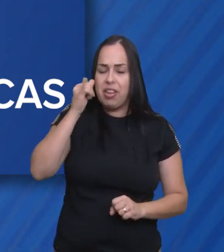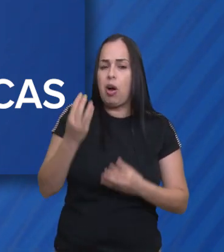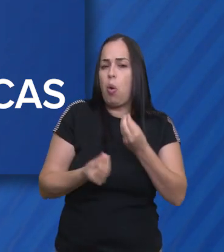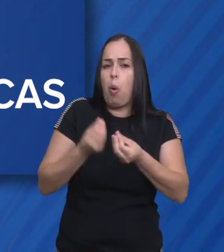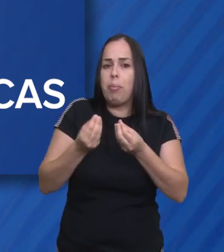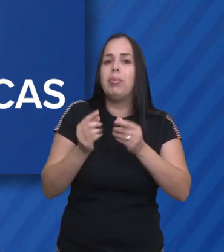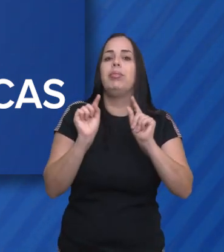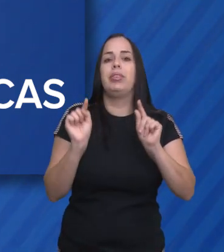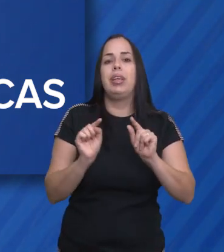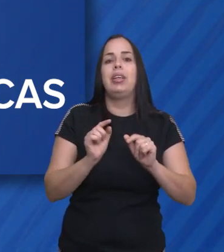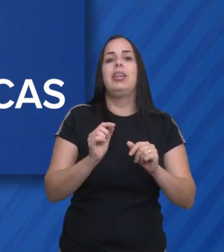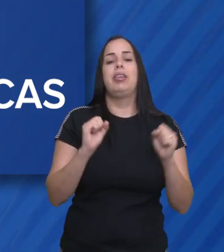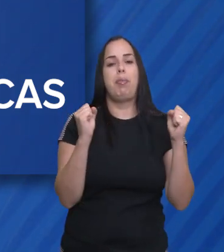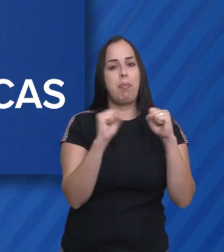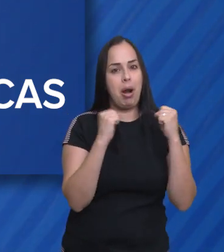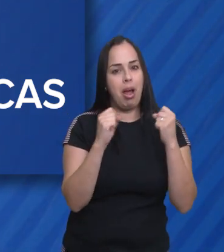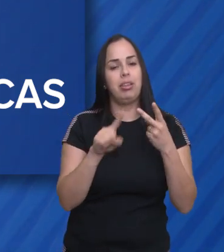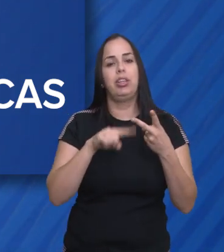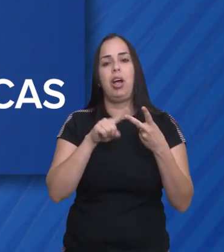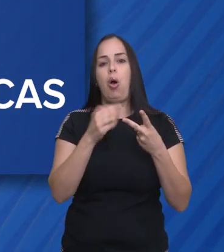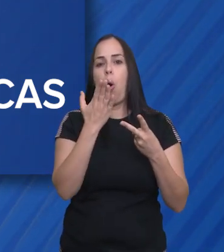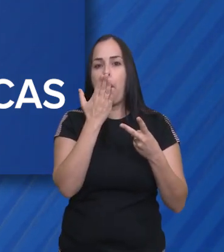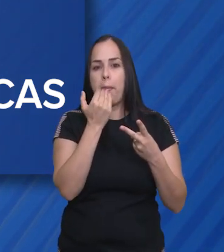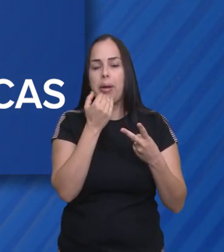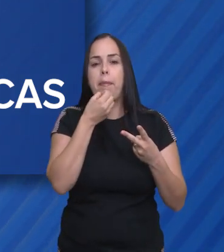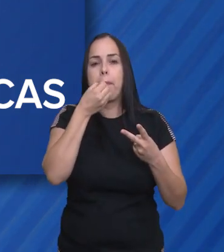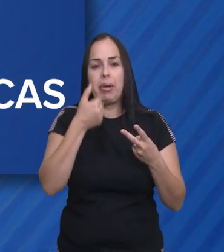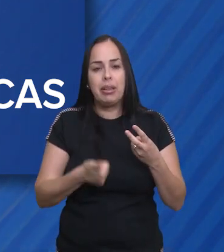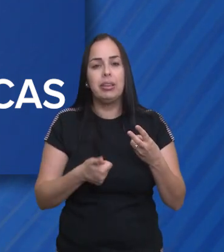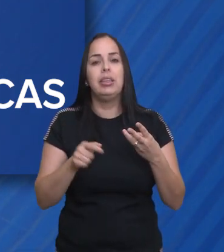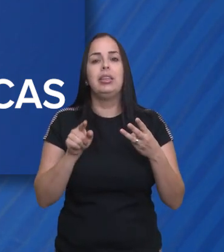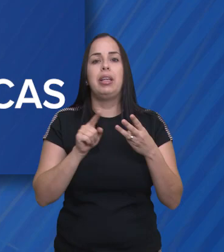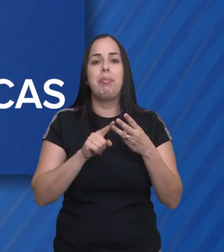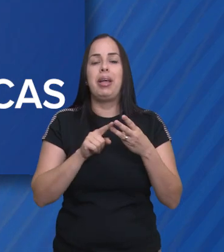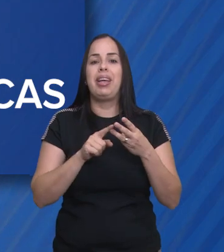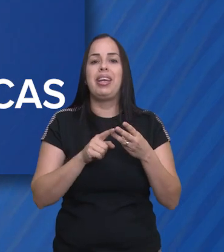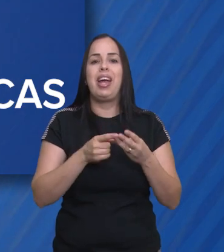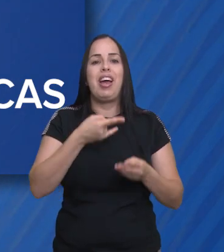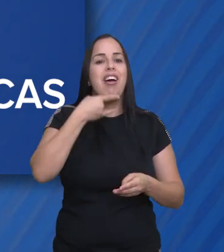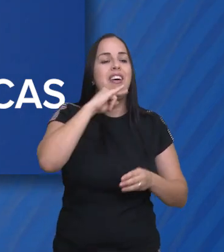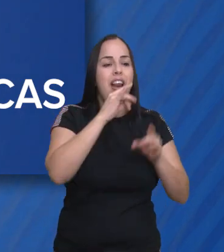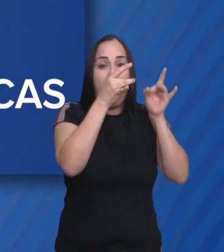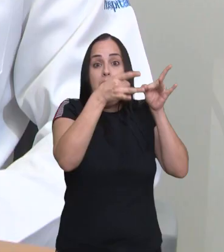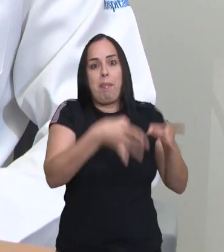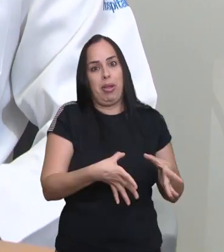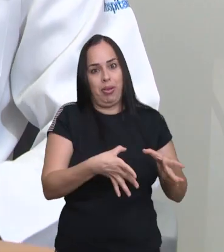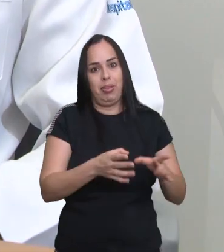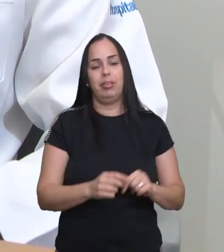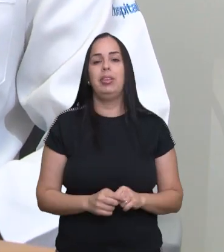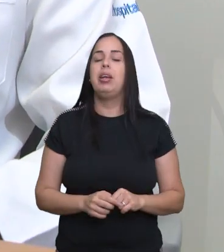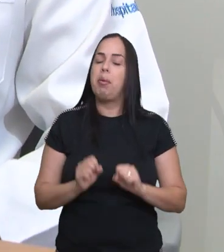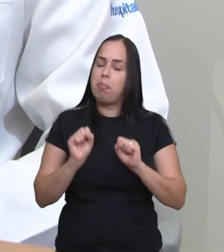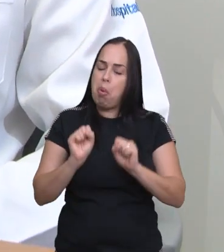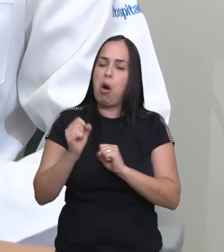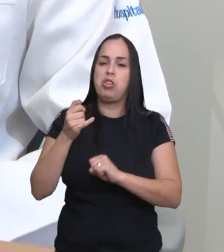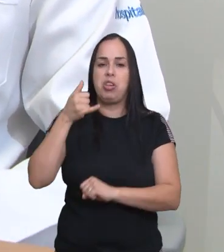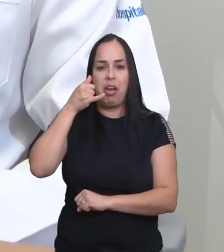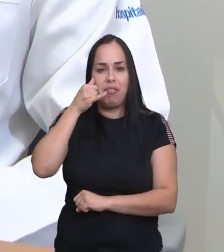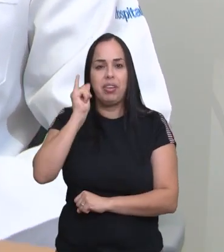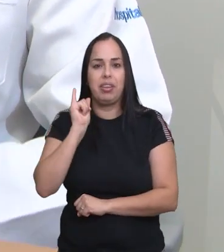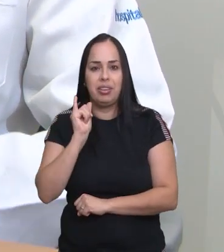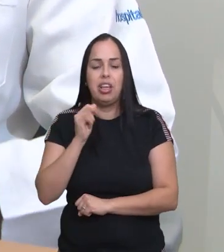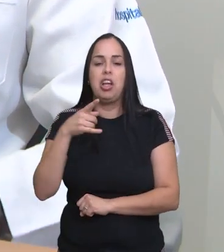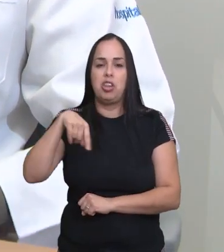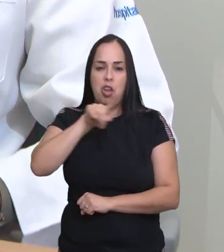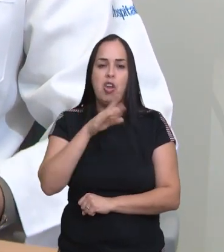boa alimentação, prática de atividades físicas e o abandono das bebidas alcoólicas. É possível prevenir,